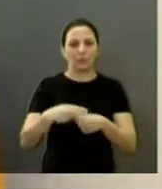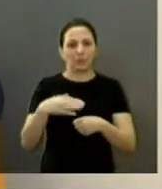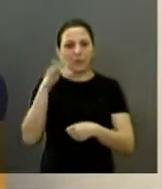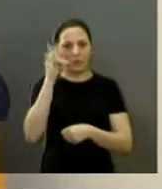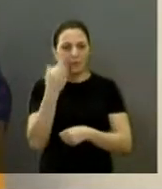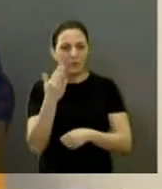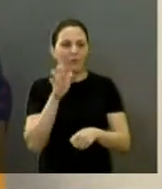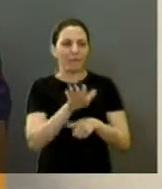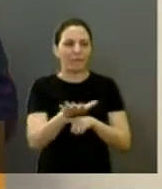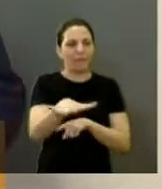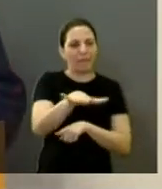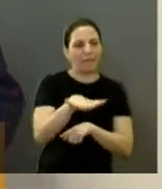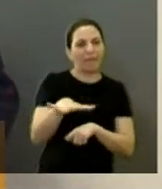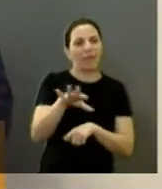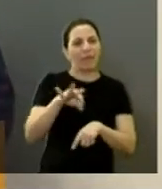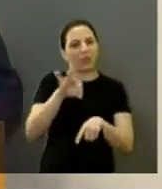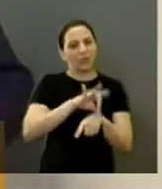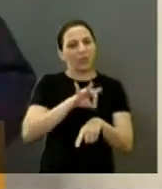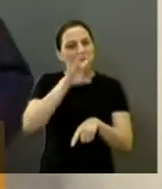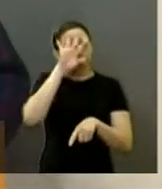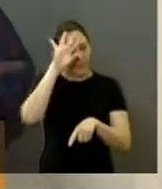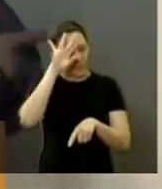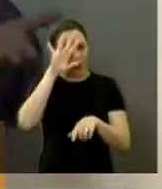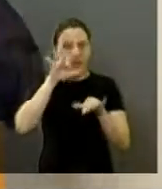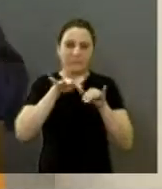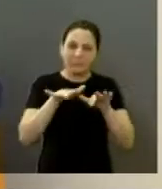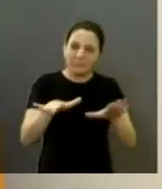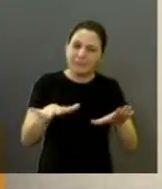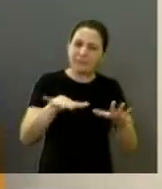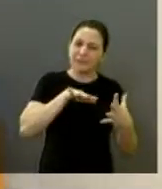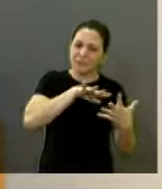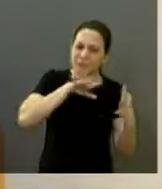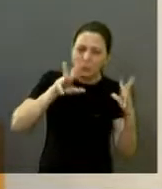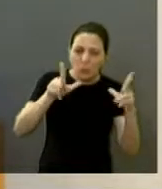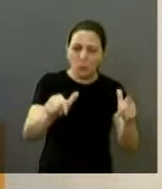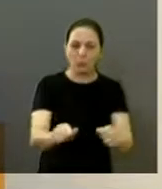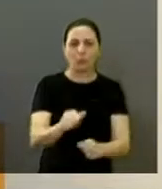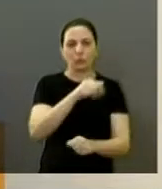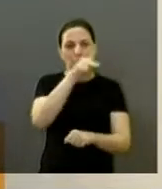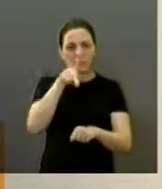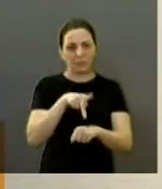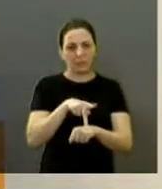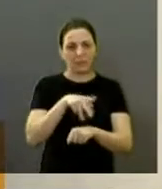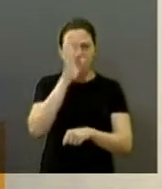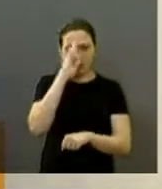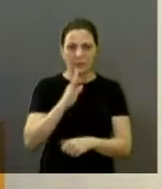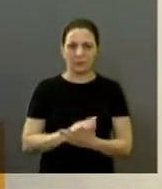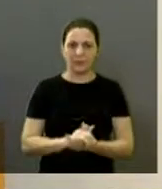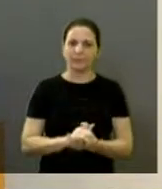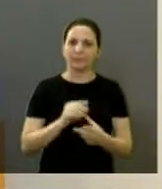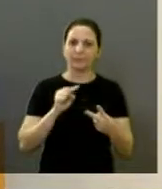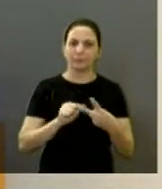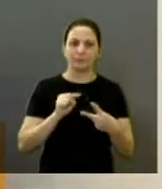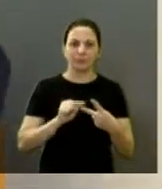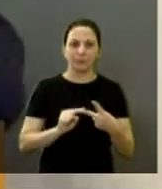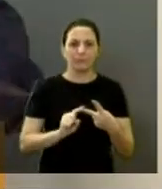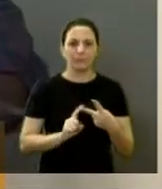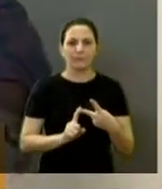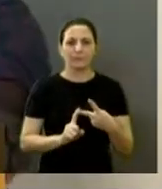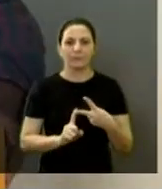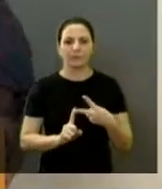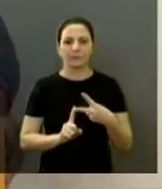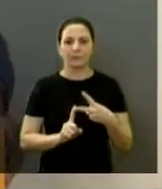espaços com a queda não possa virar epidemia em geral nosso país uma outra questão também